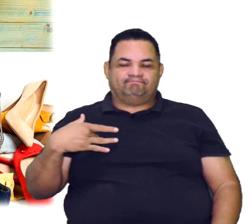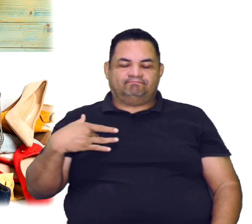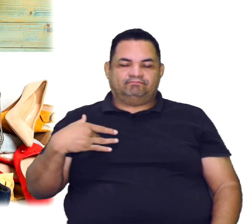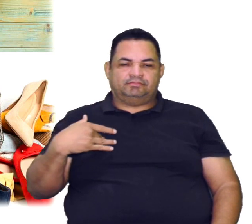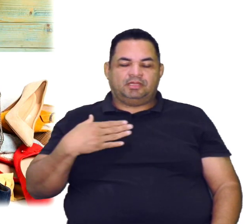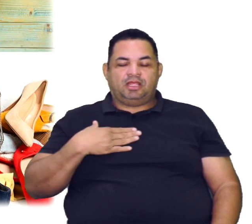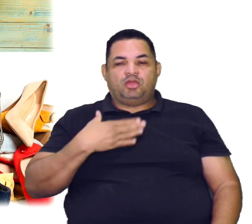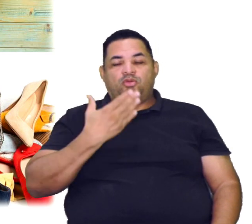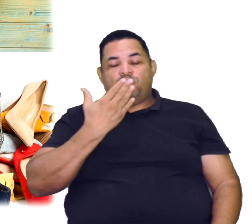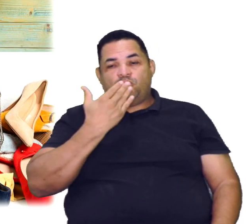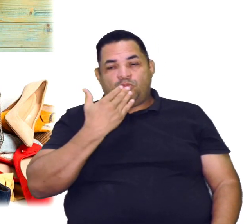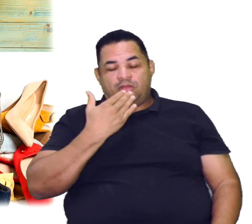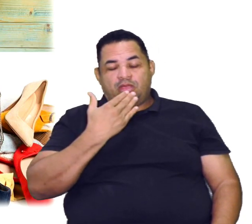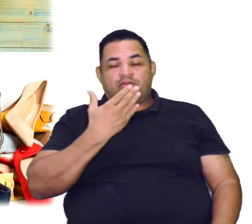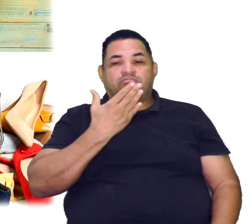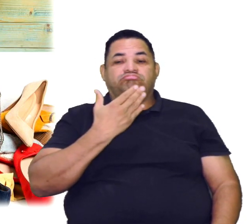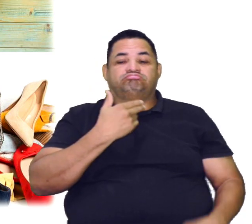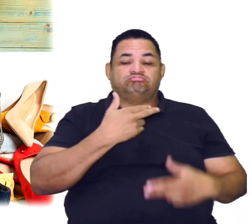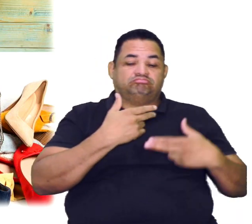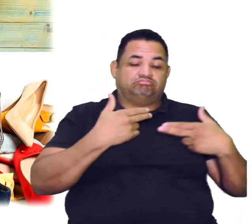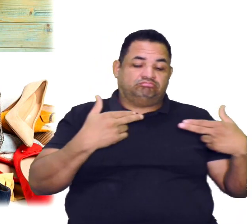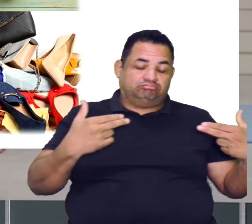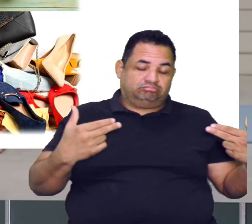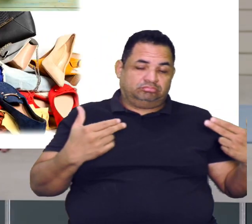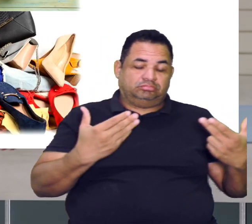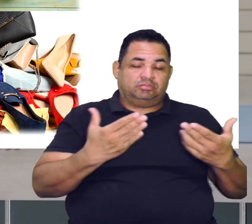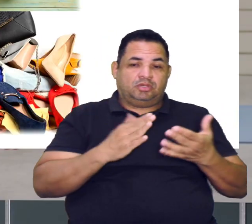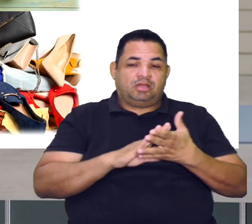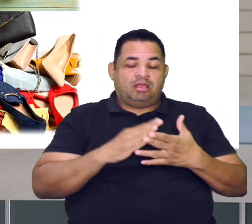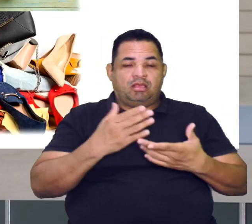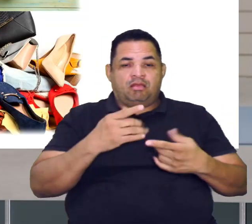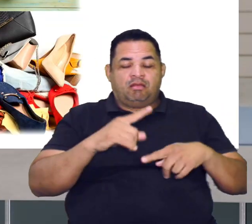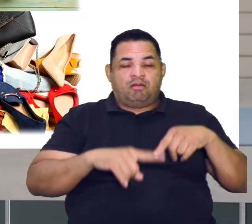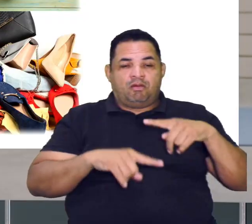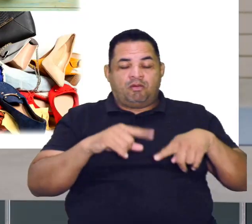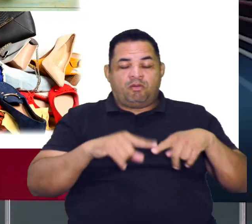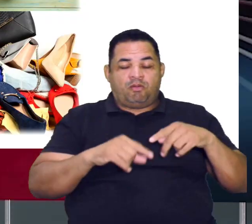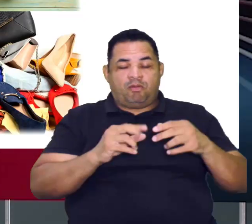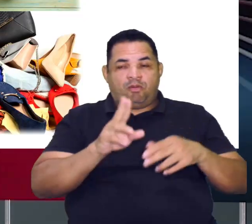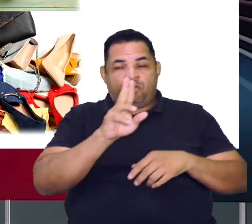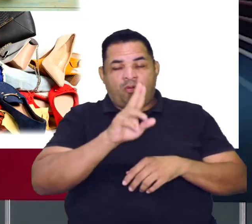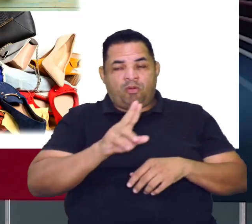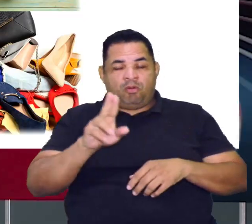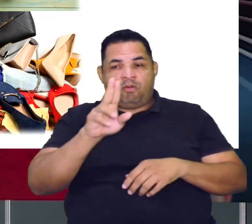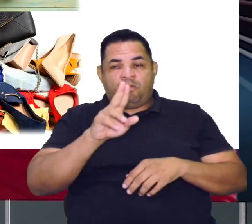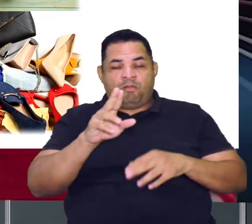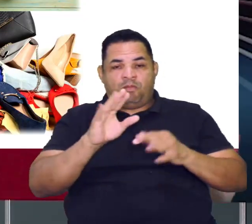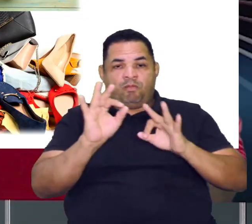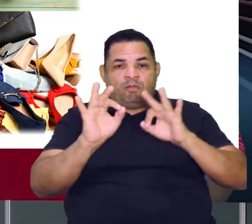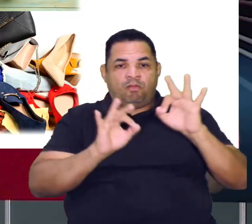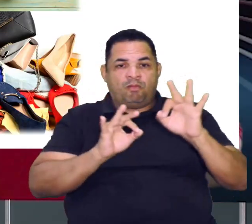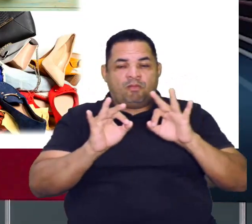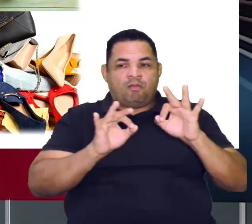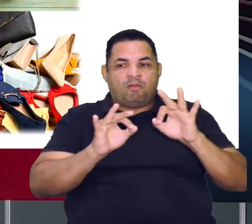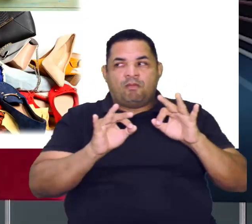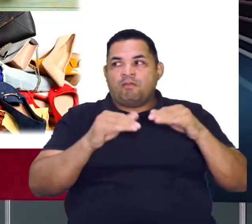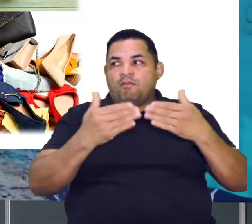sim, por exemplo, alimentos, eu vou consumir aí objetos, eu vou consumir